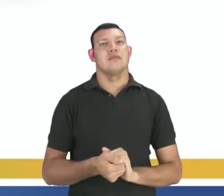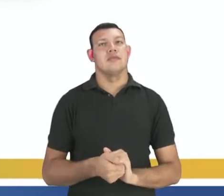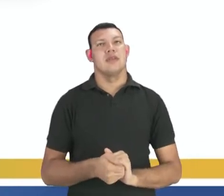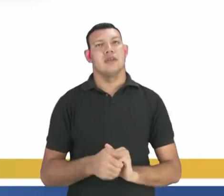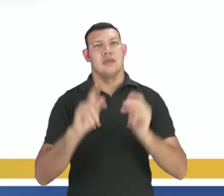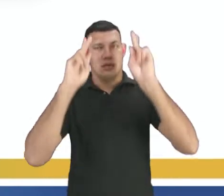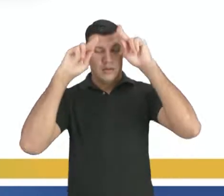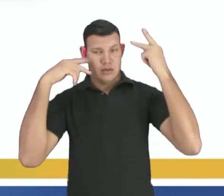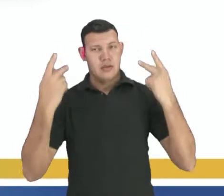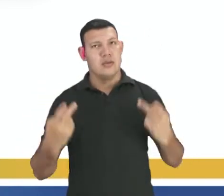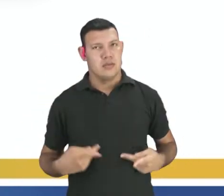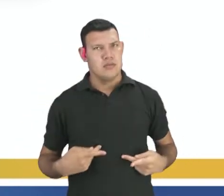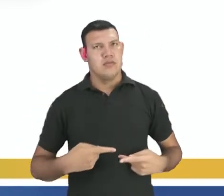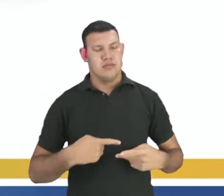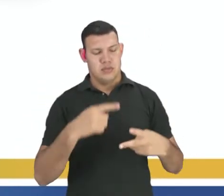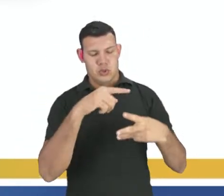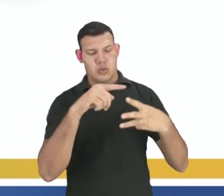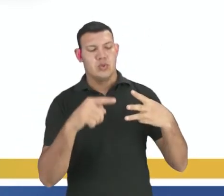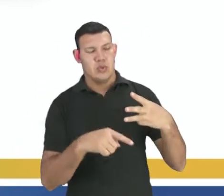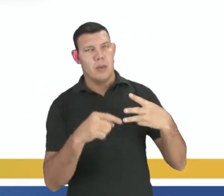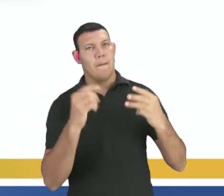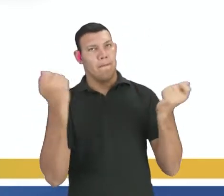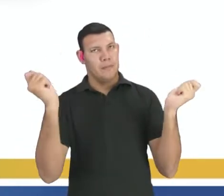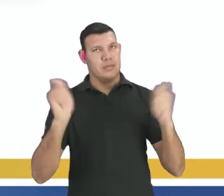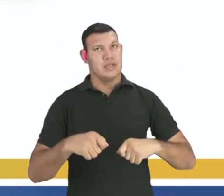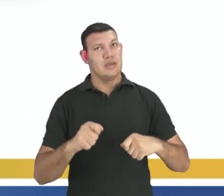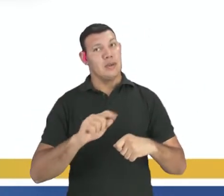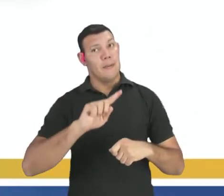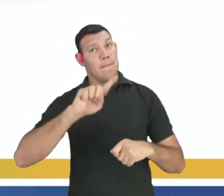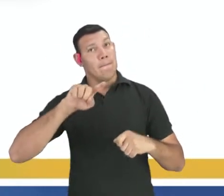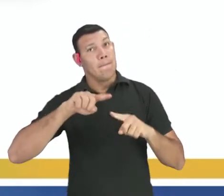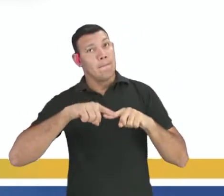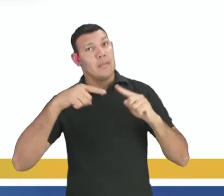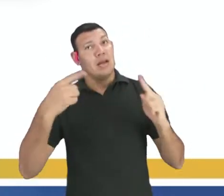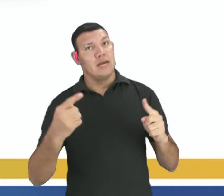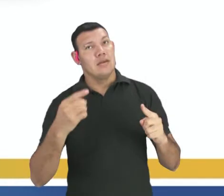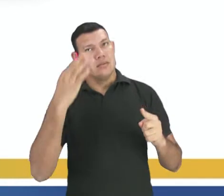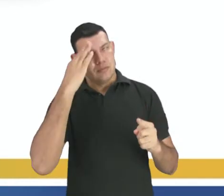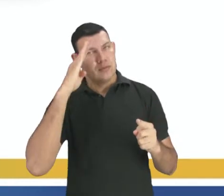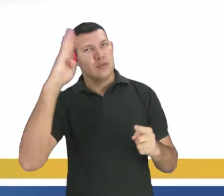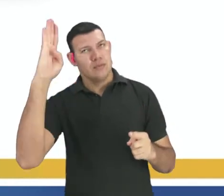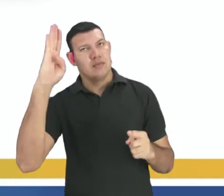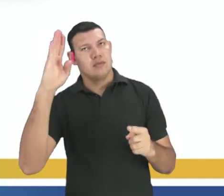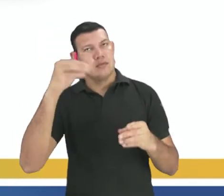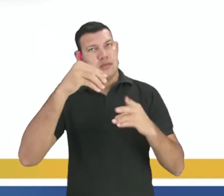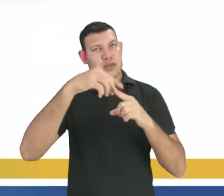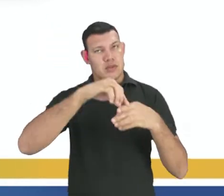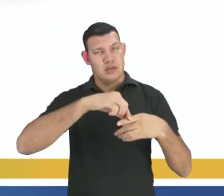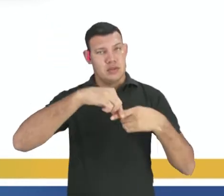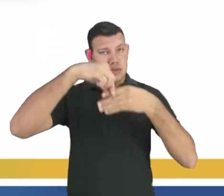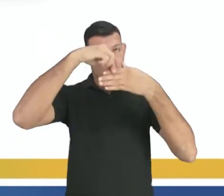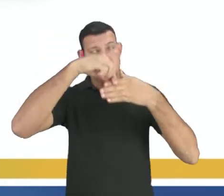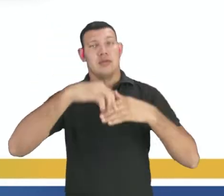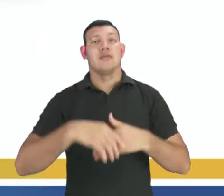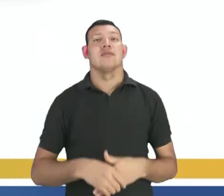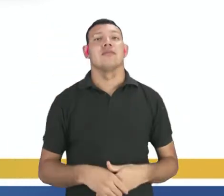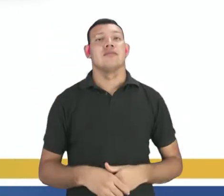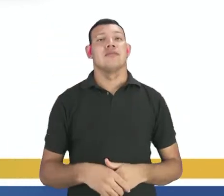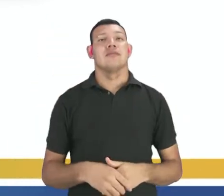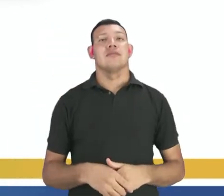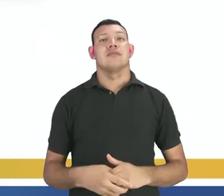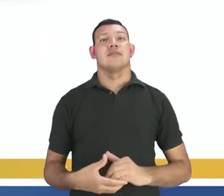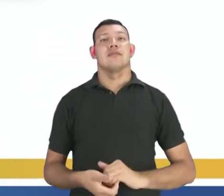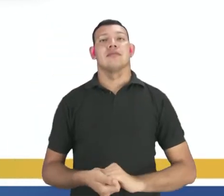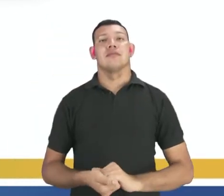deles irá prevalecer em relação ao outro. Além disso, a classificação como ectomorfo, endomorfo e